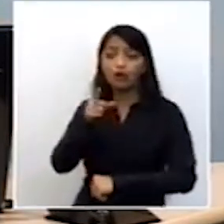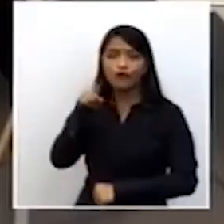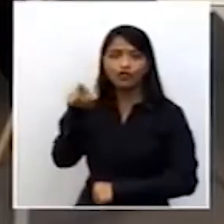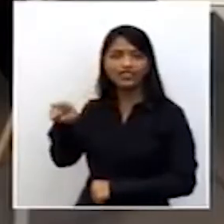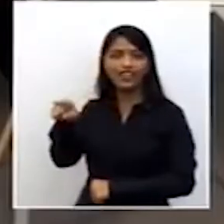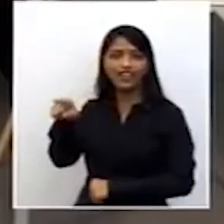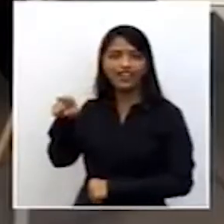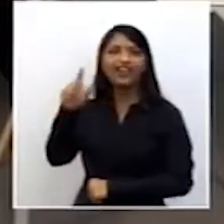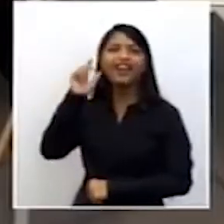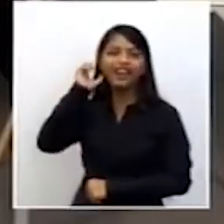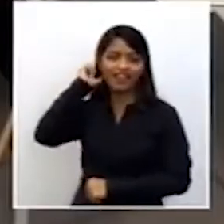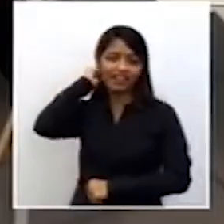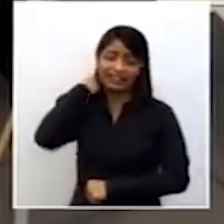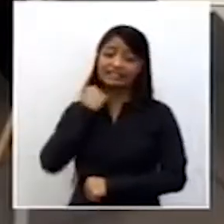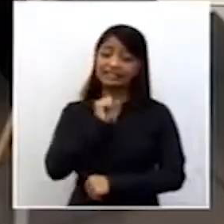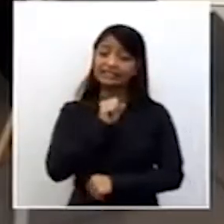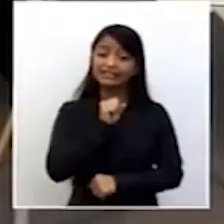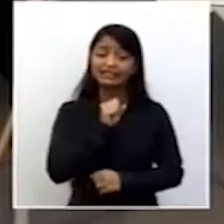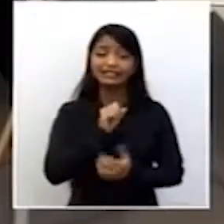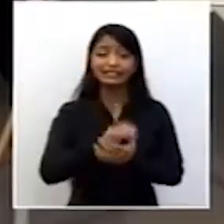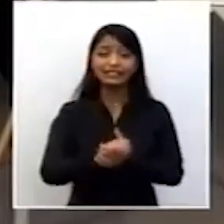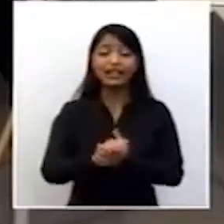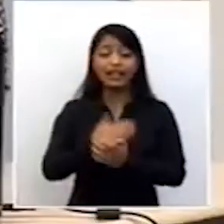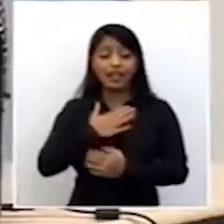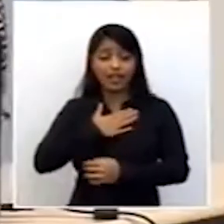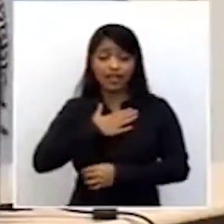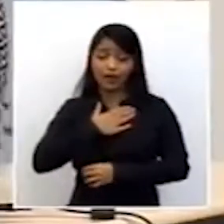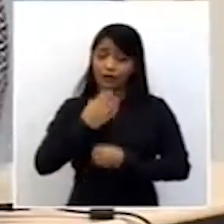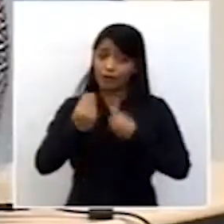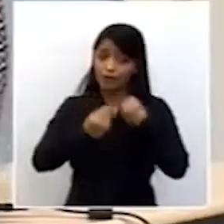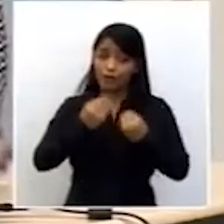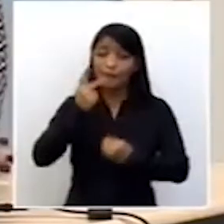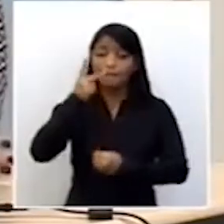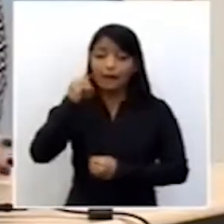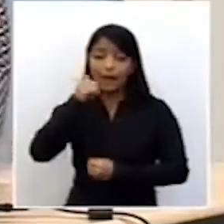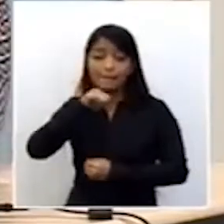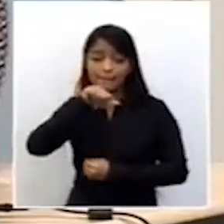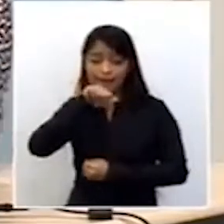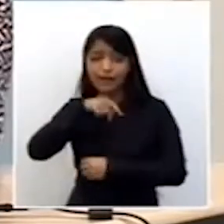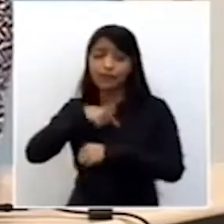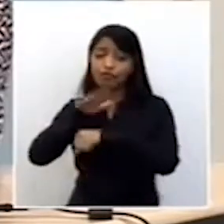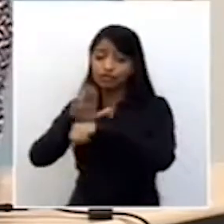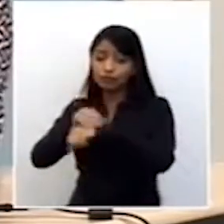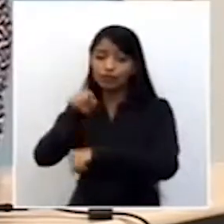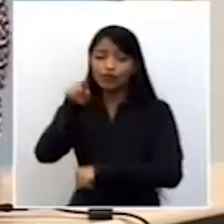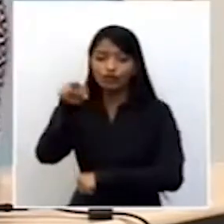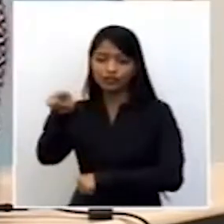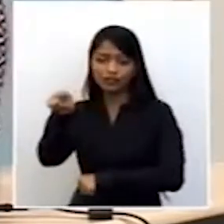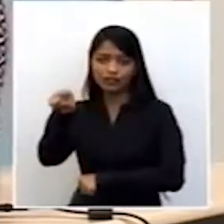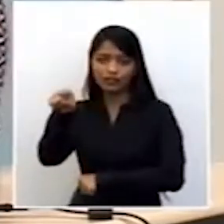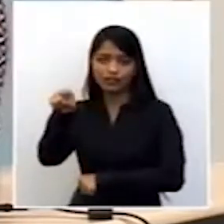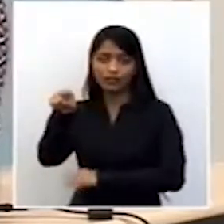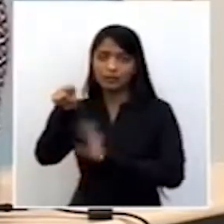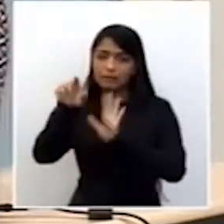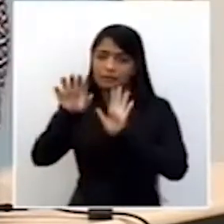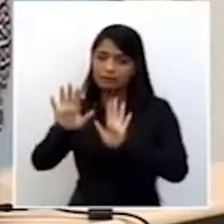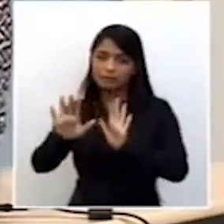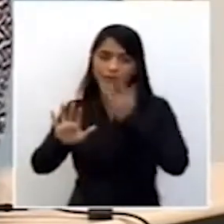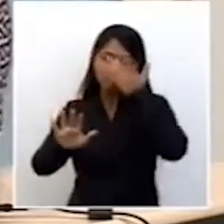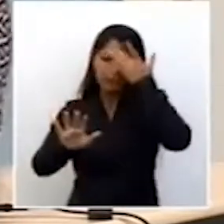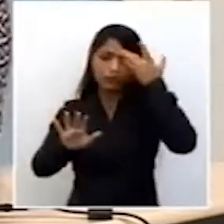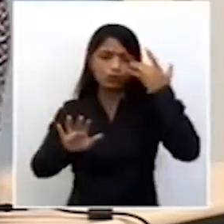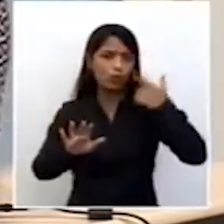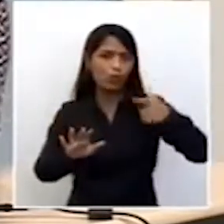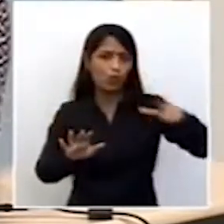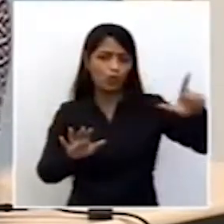acho que eu infringi normas aí, porque eu chamo os meus pais de você, mas qualquer outra pessoa, não por